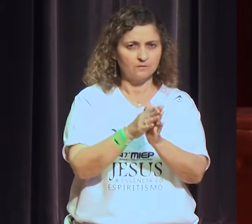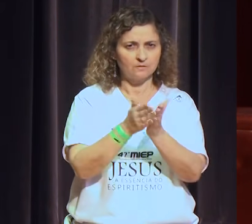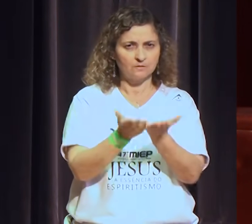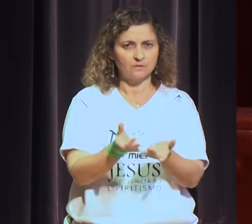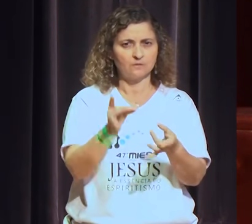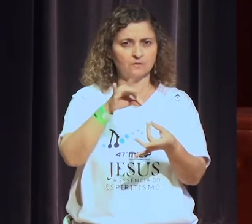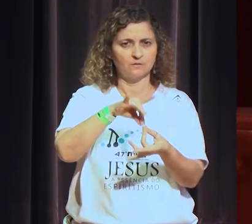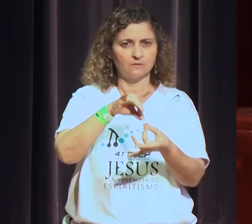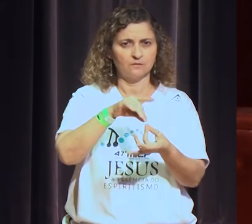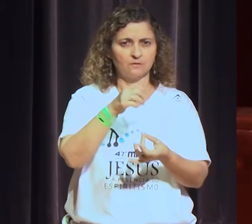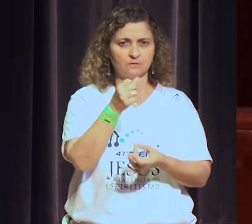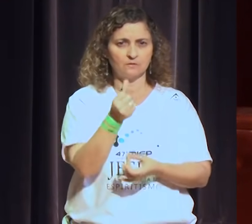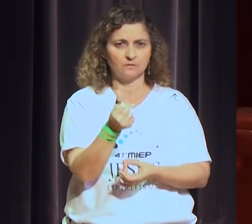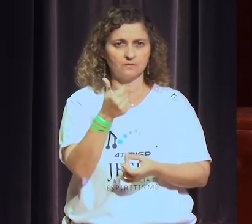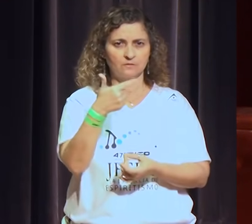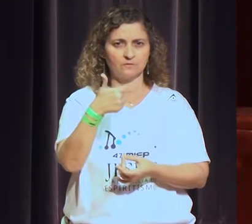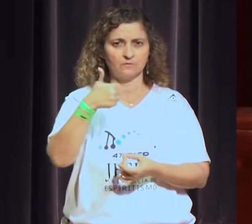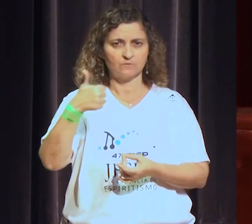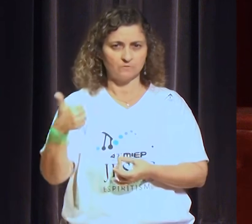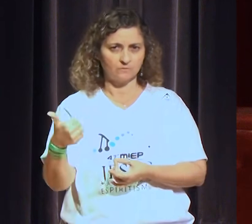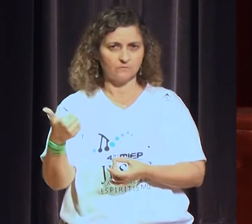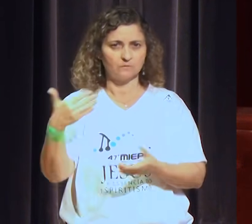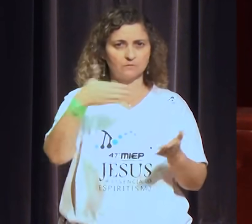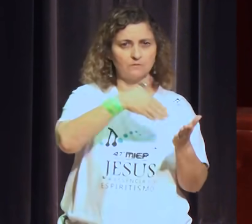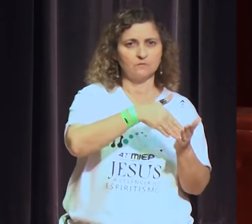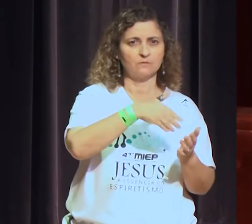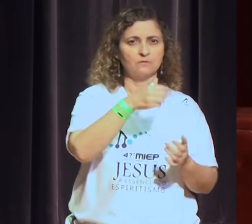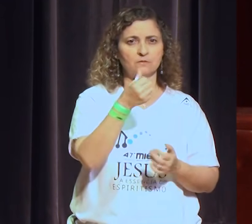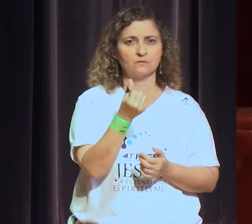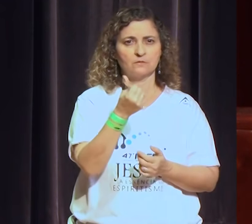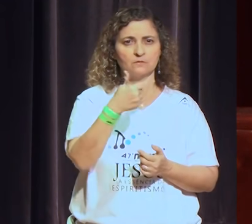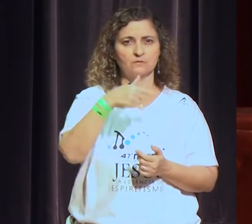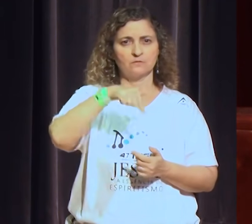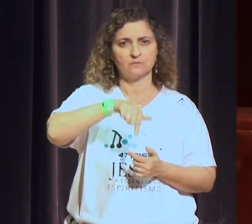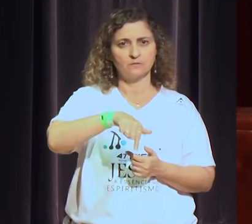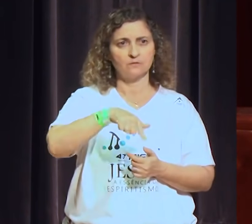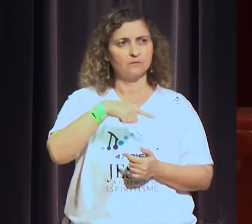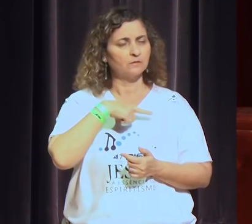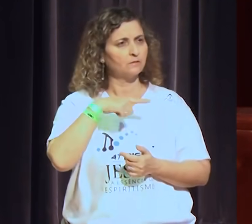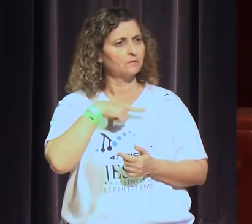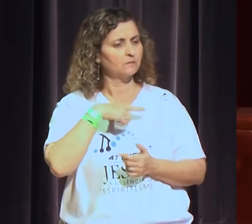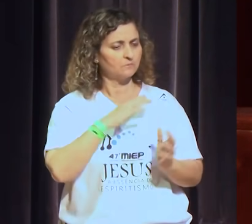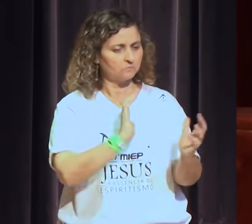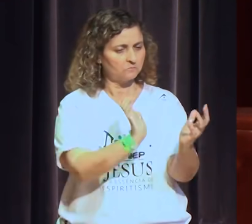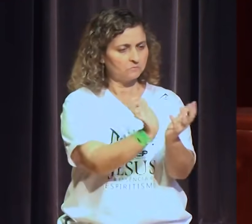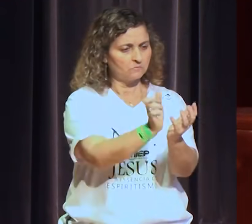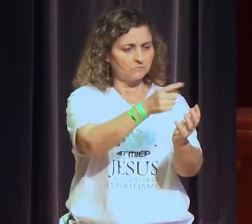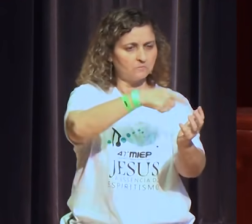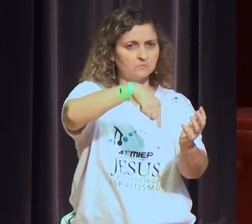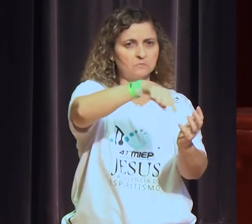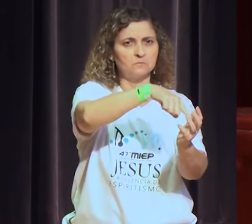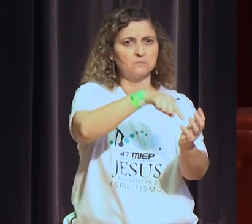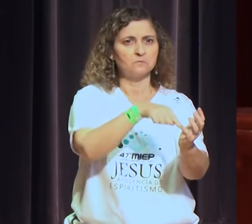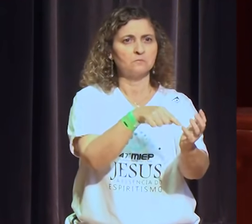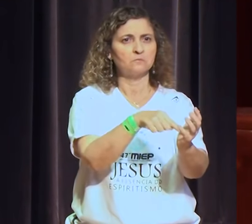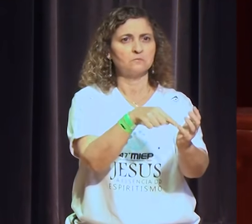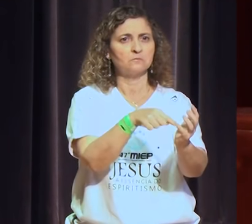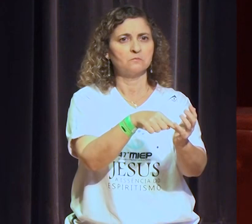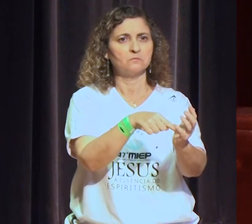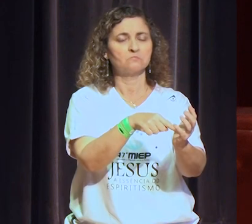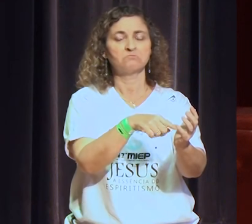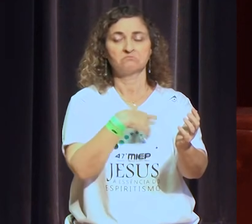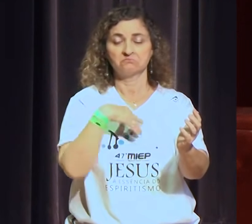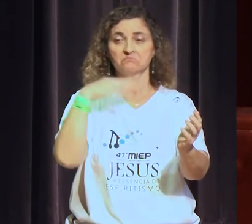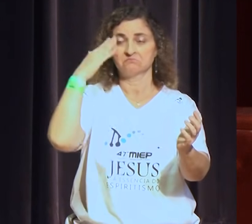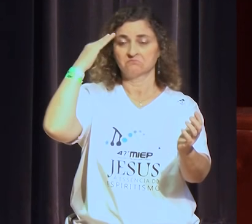Está lá, questão 6. Depois você lê. 621 até 627 do Livro dos Espíritos. Tem uma turma que se